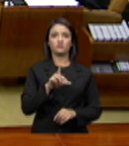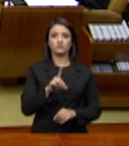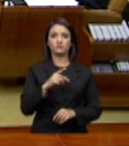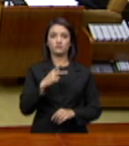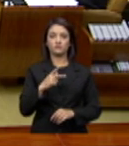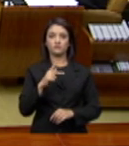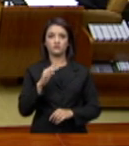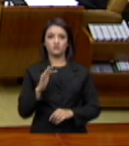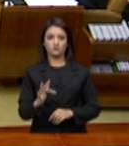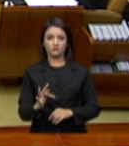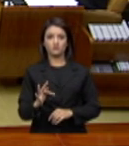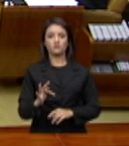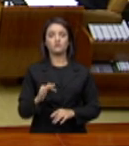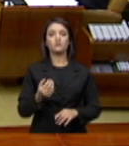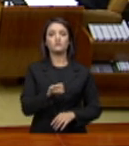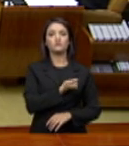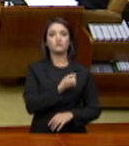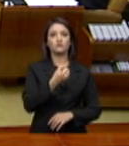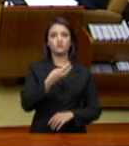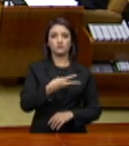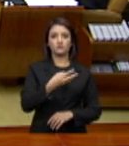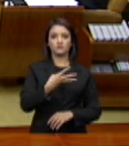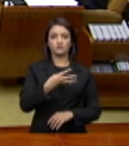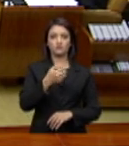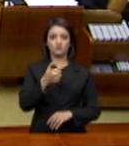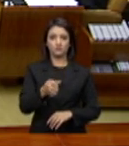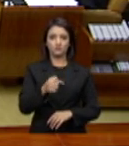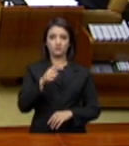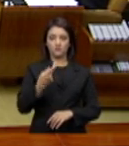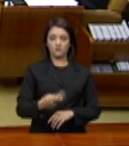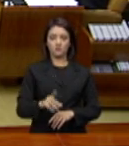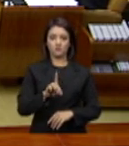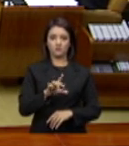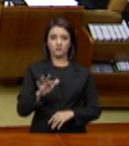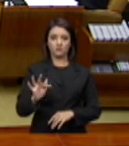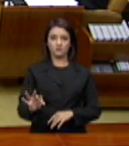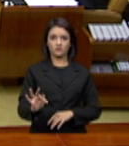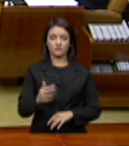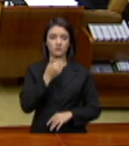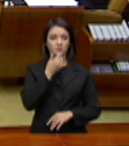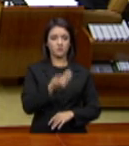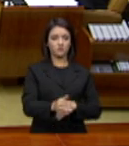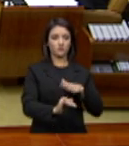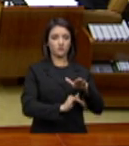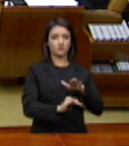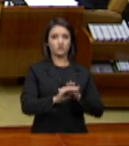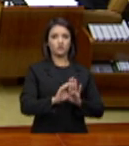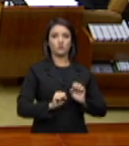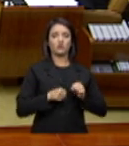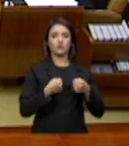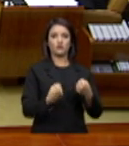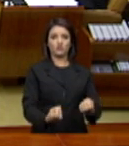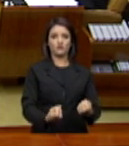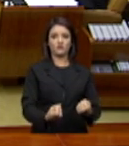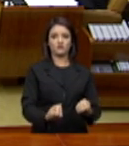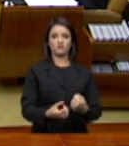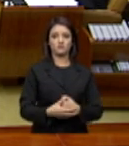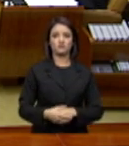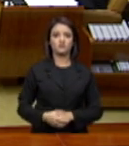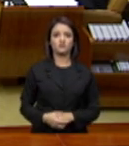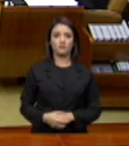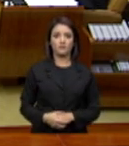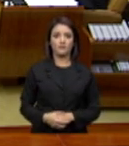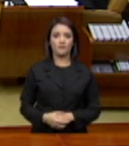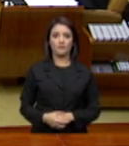de preceito fundamental número 347 procedentes do distrito federal requerente instituto de defesa do direito de defesa